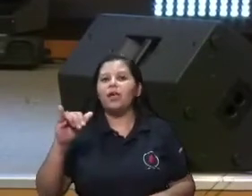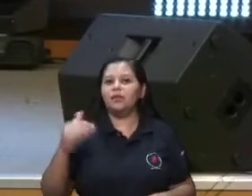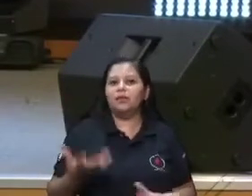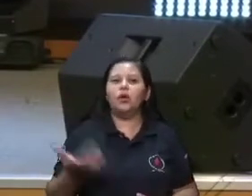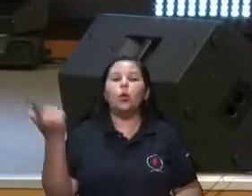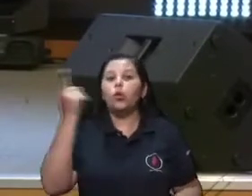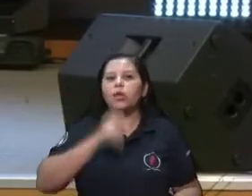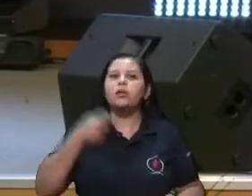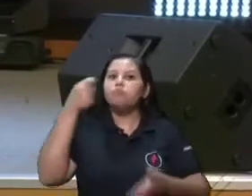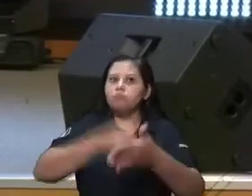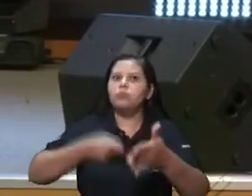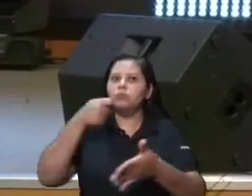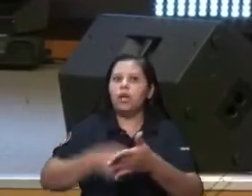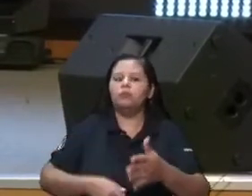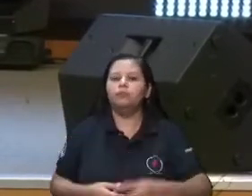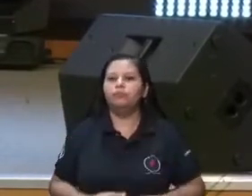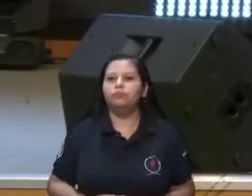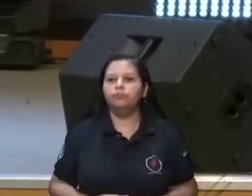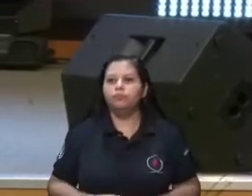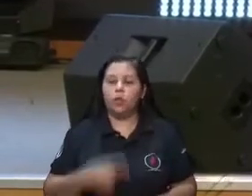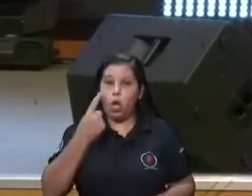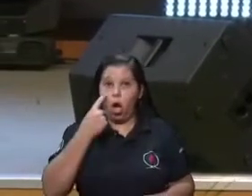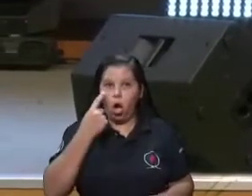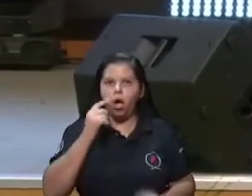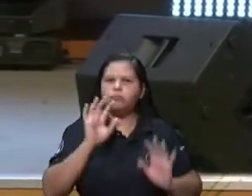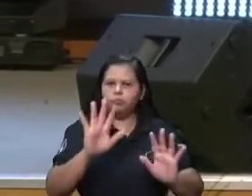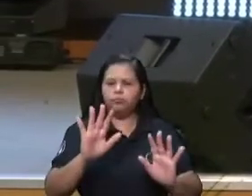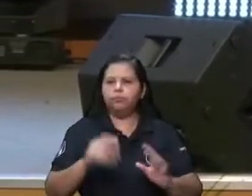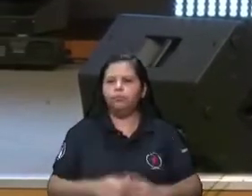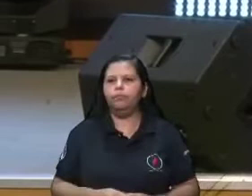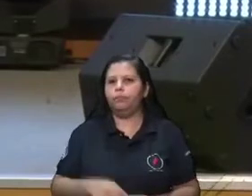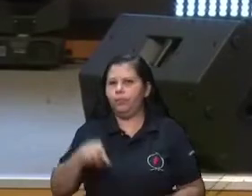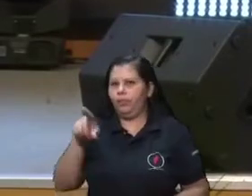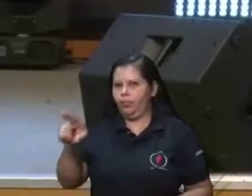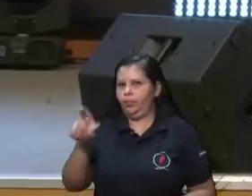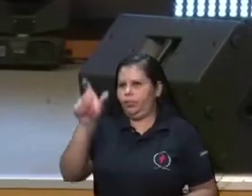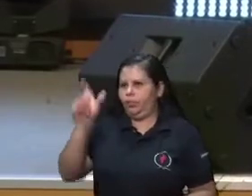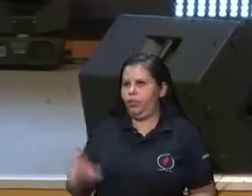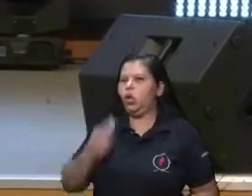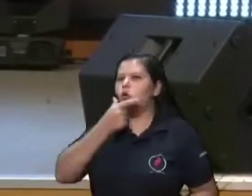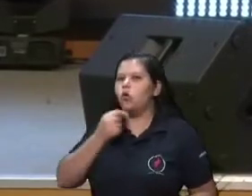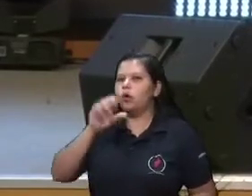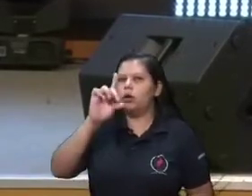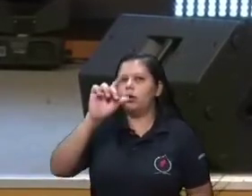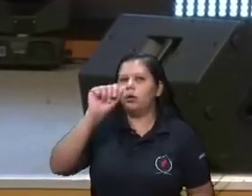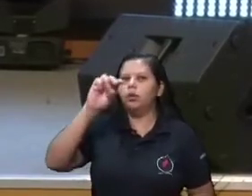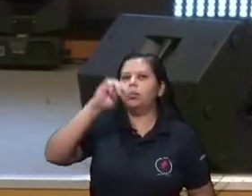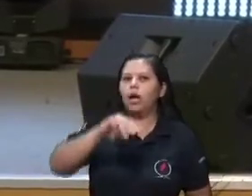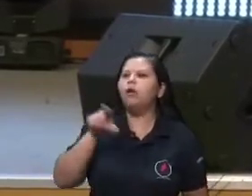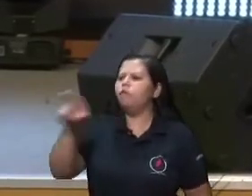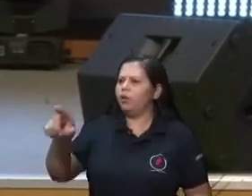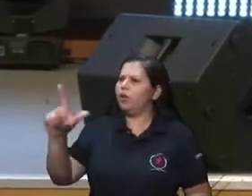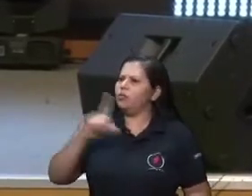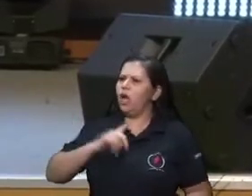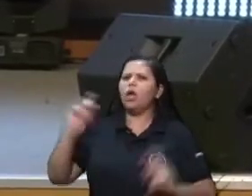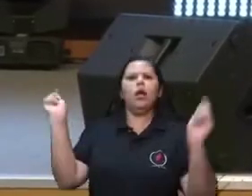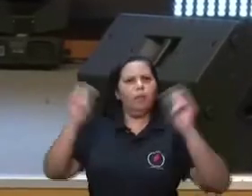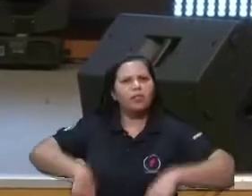esperado, ó Senhor. Preste atenção. Dan, você tem capacidade para governar,